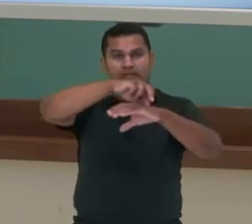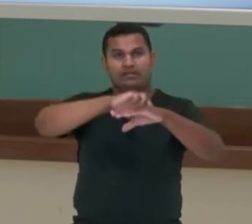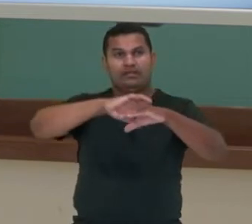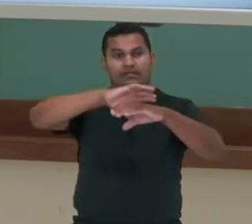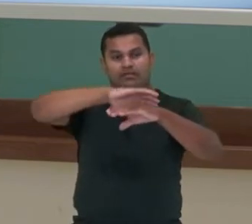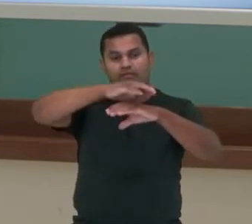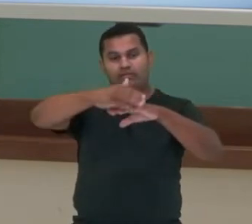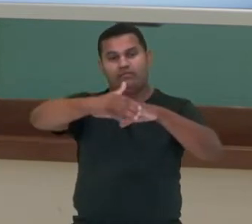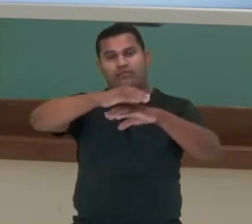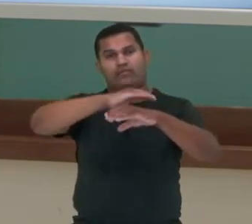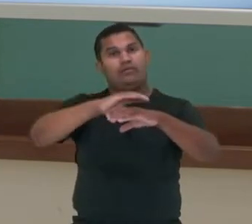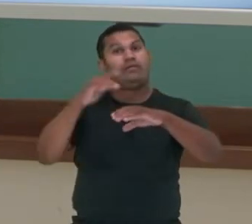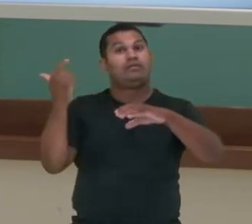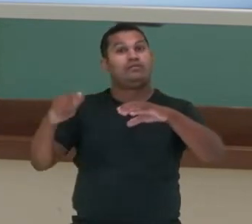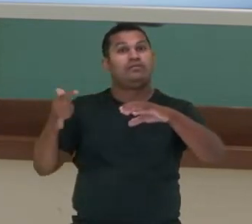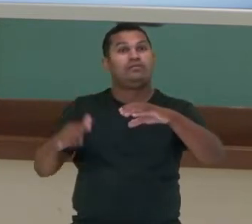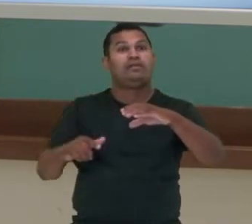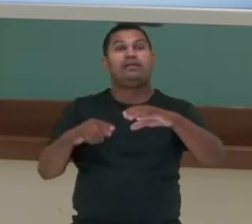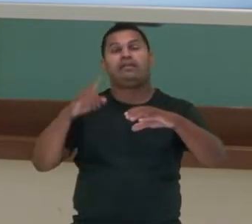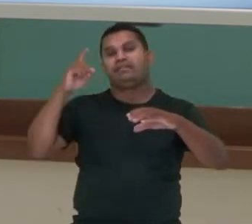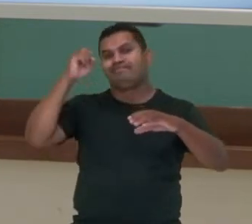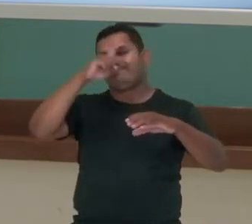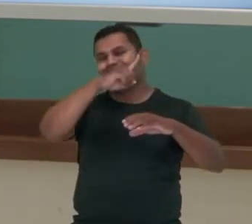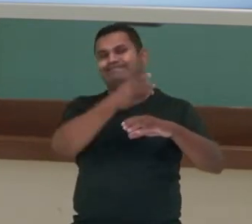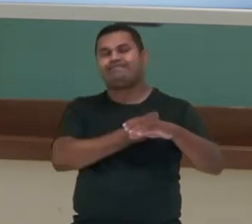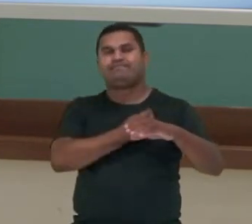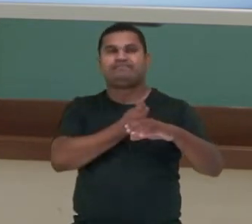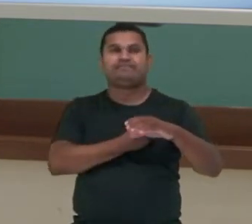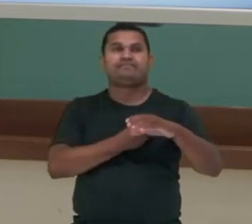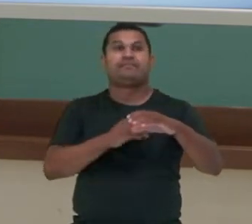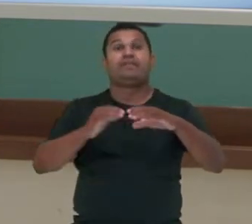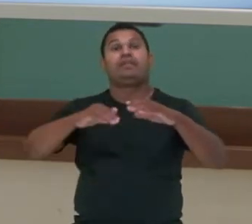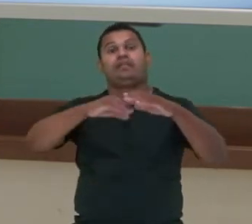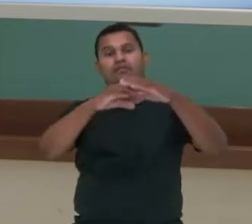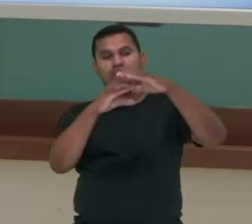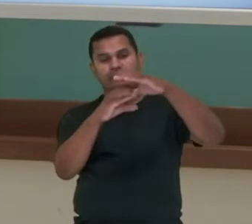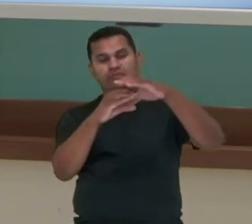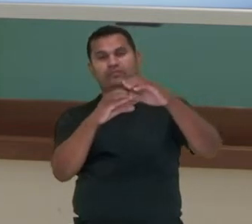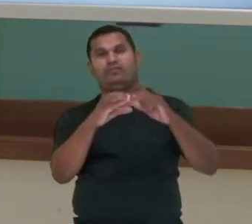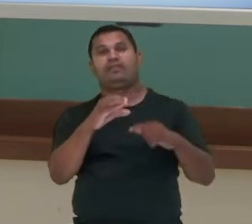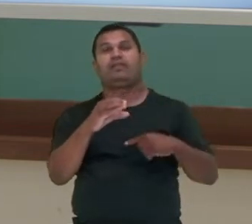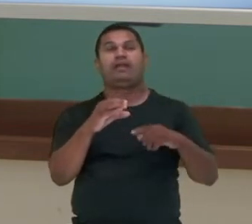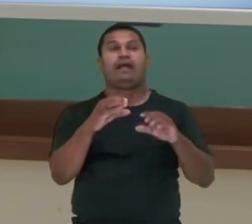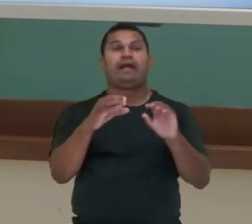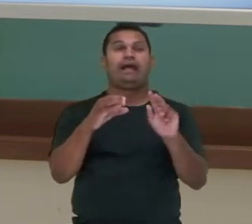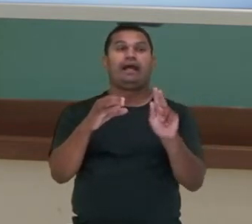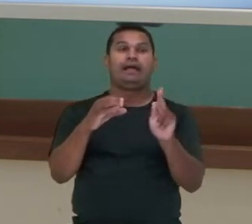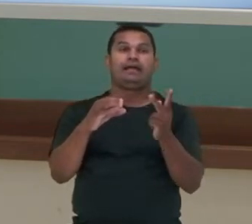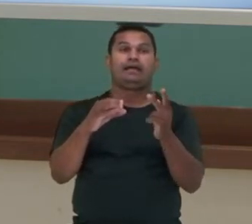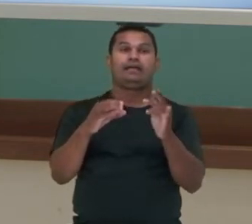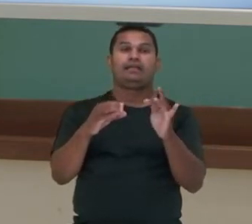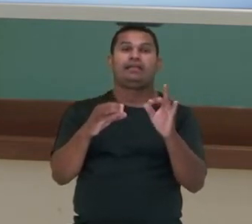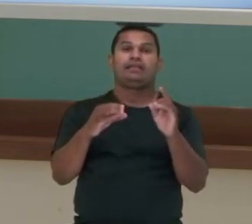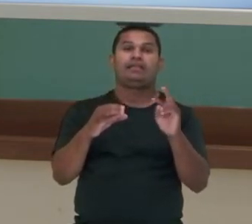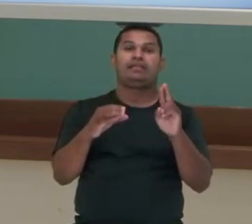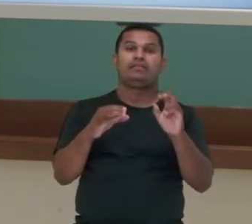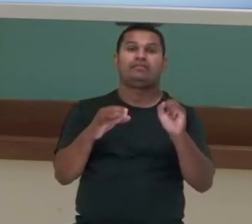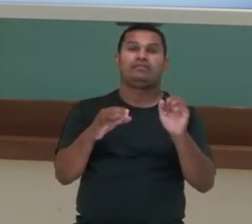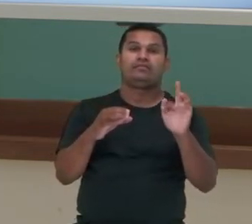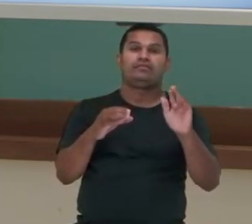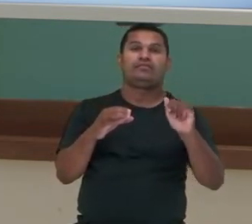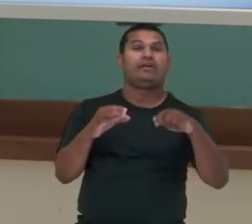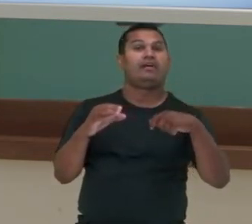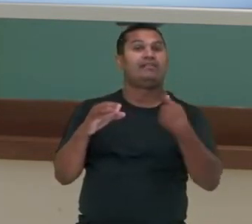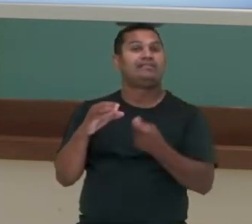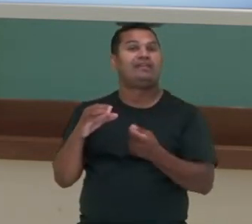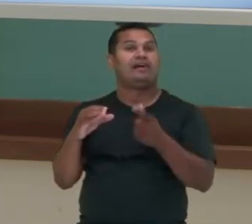essa forma de vida que tem no planeta. E também a hidrosfera. O que é a hidrosfera? É a água do planeta.